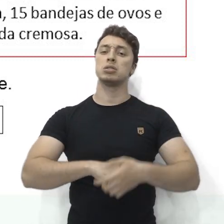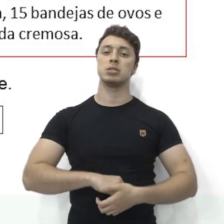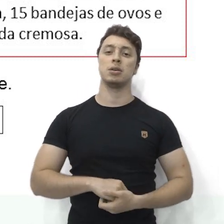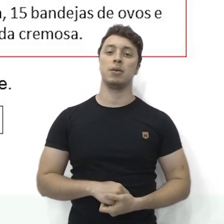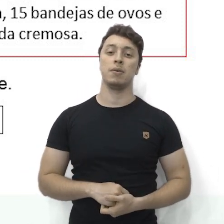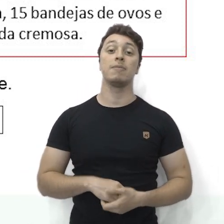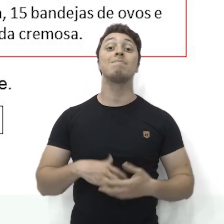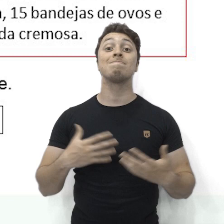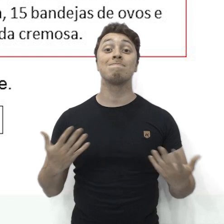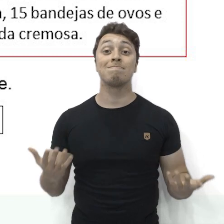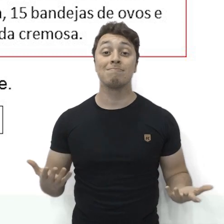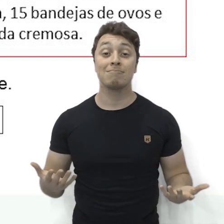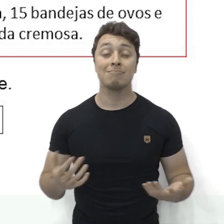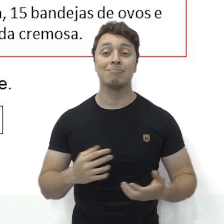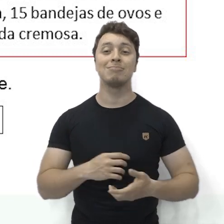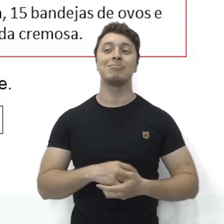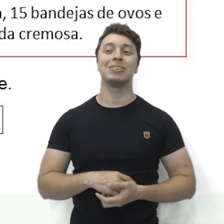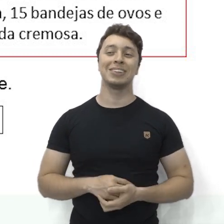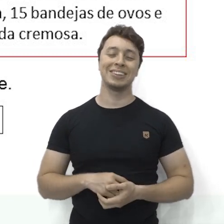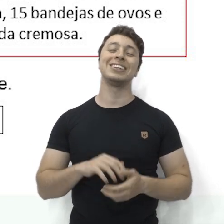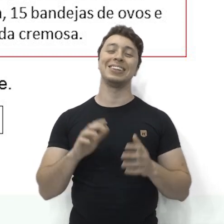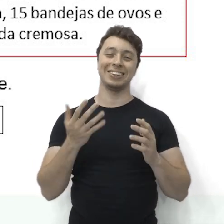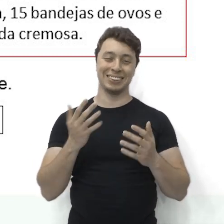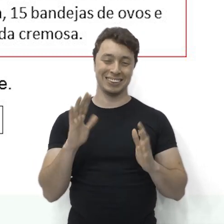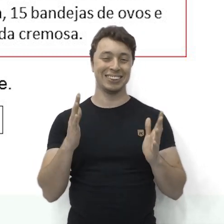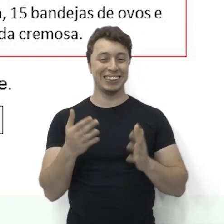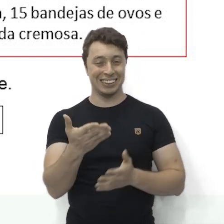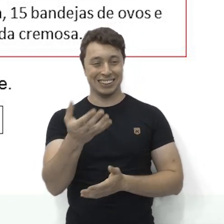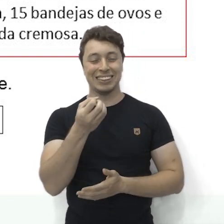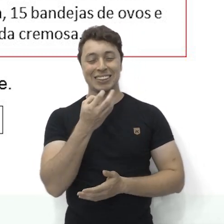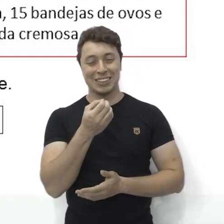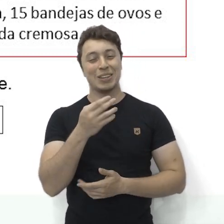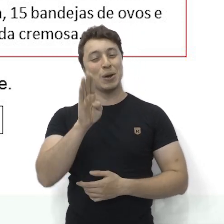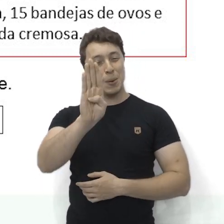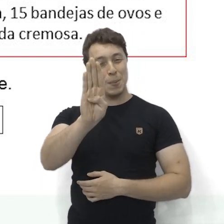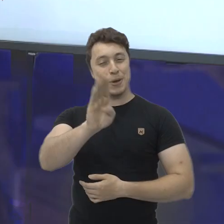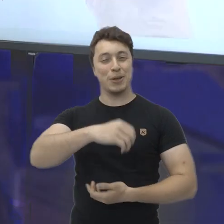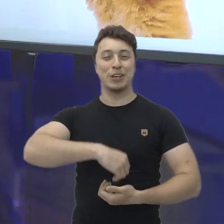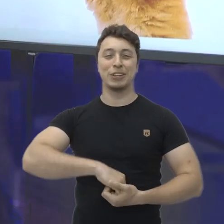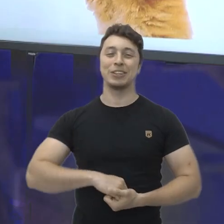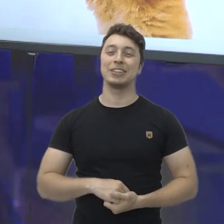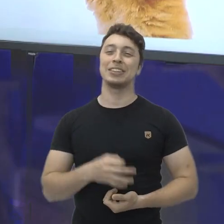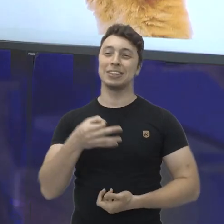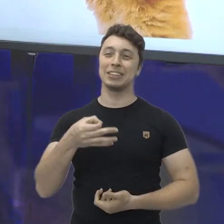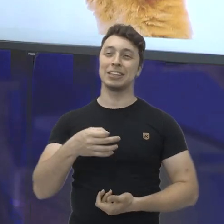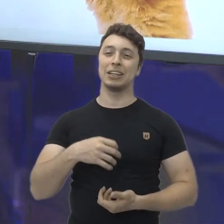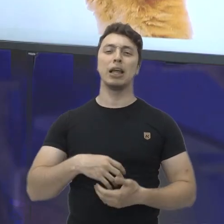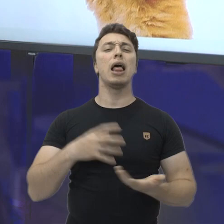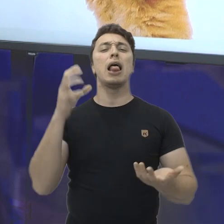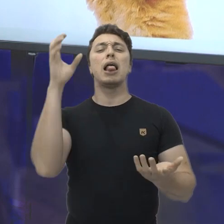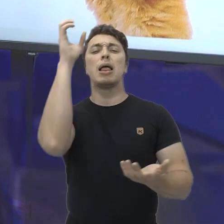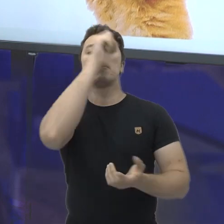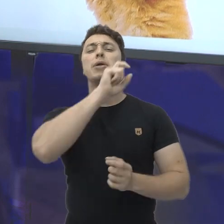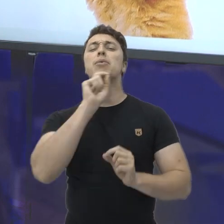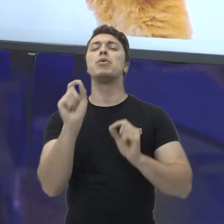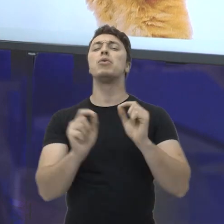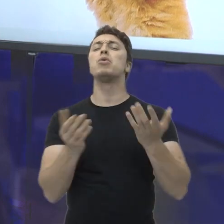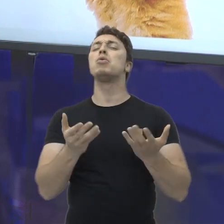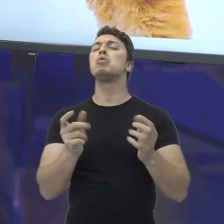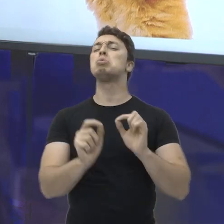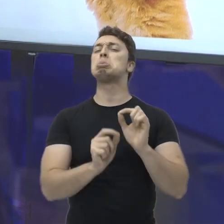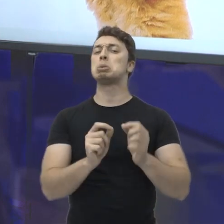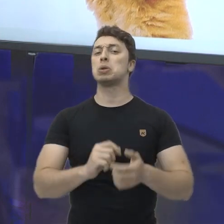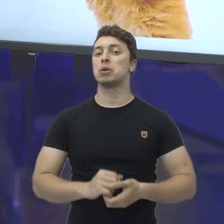1/3. E aí? Muito bem, a alternativa B, 1/2. E o que aprendemos